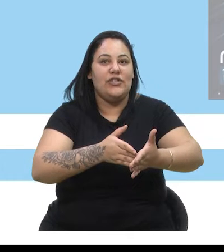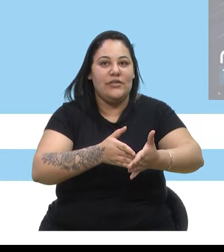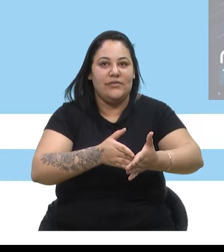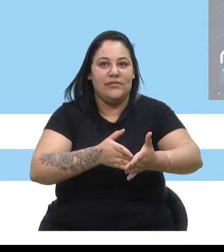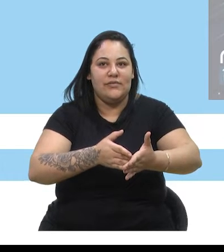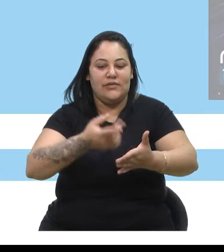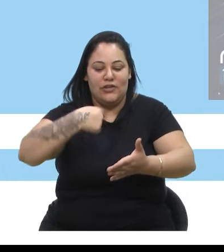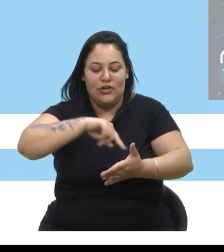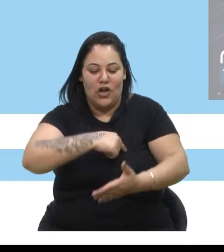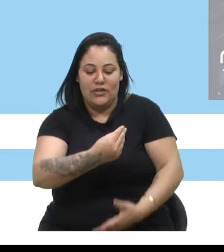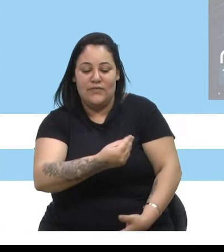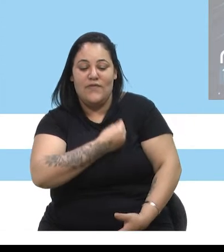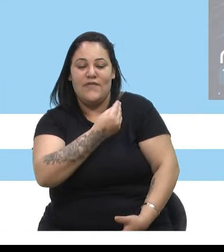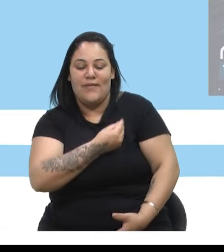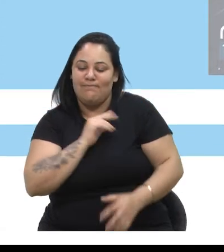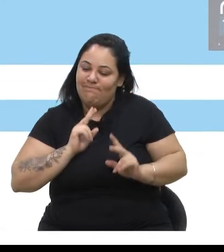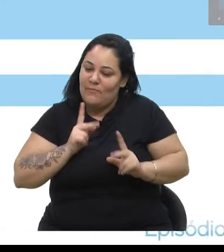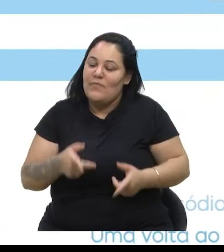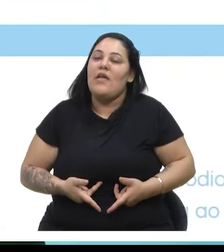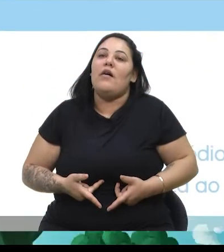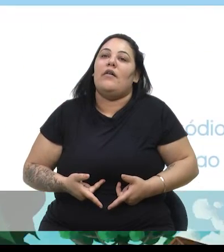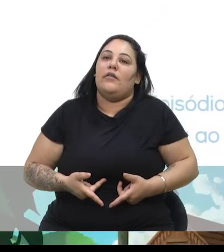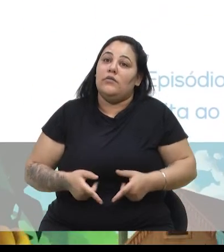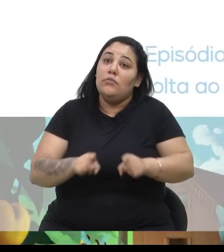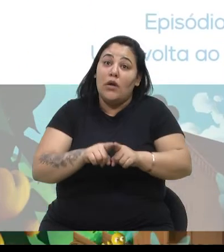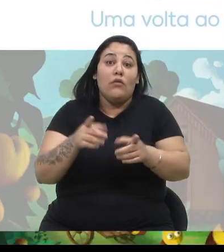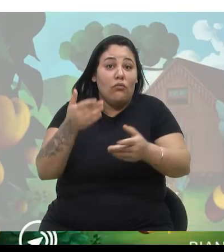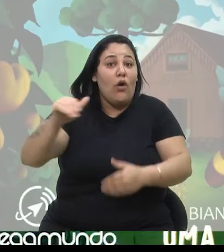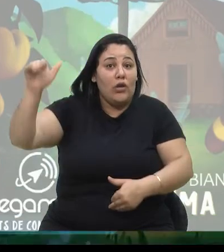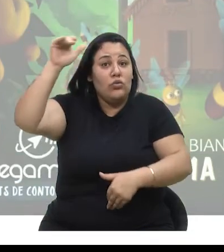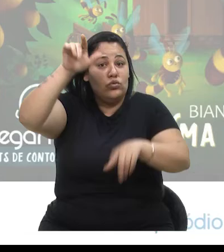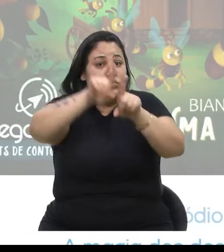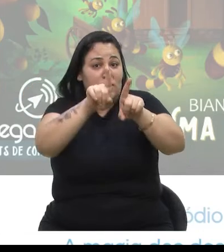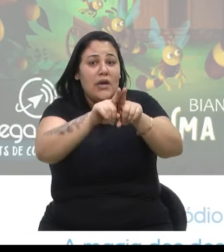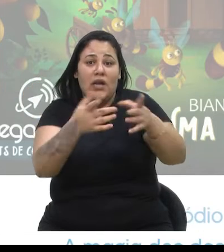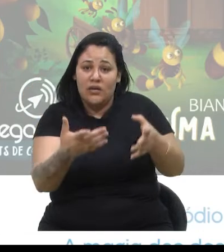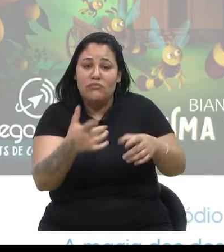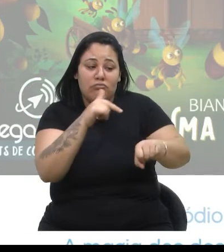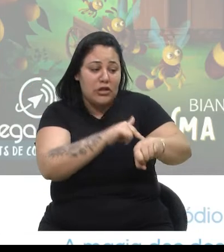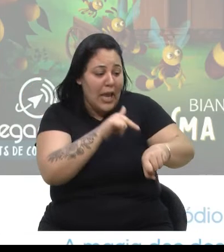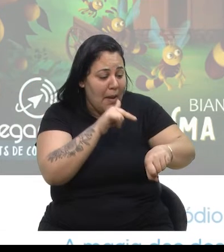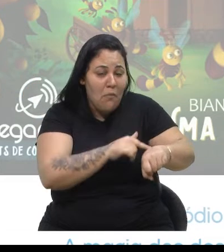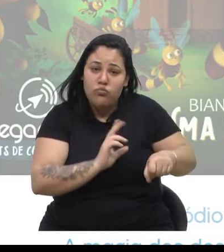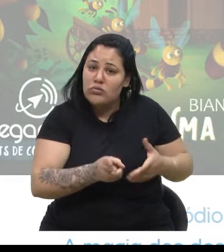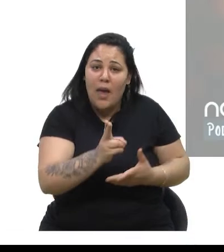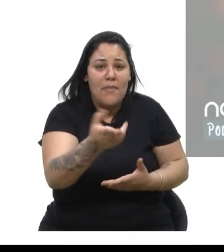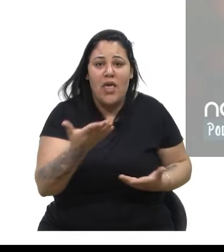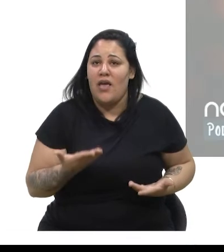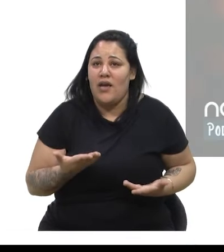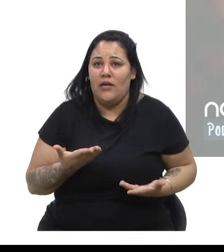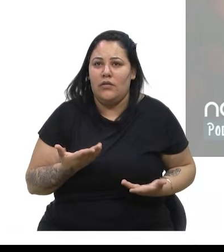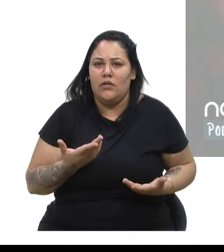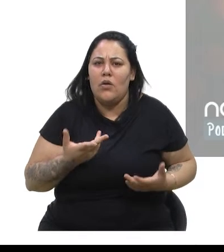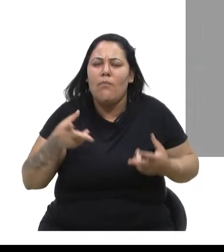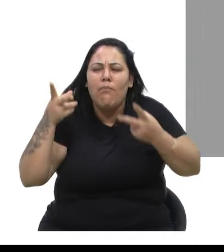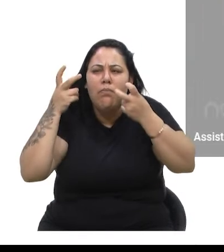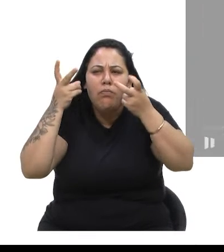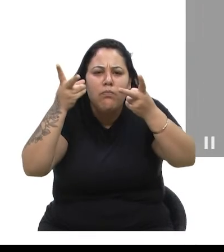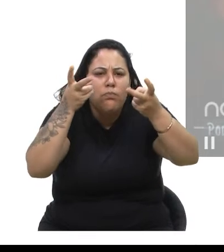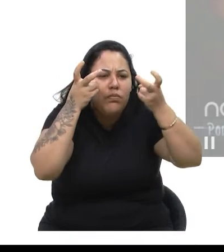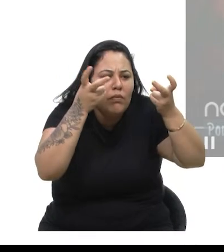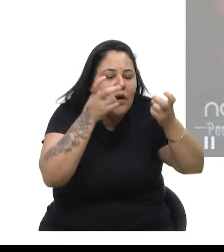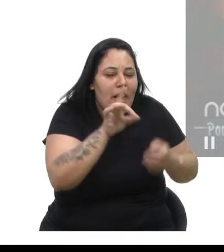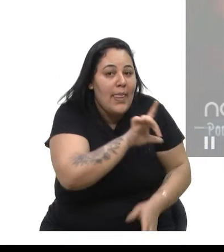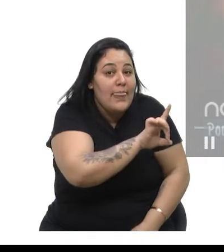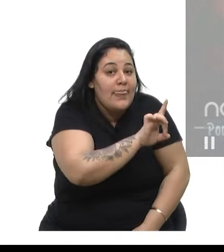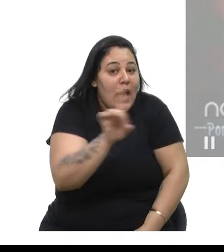nãos limitantes, que nós todos vivemos na humanidade. Inclusive os adultos. Sim, o tempo todo. Então, é assim,